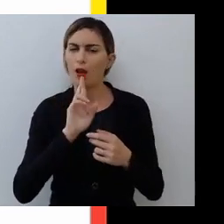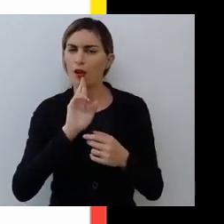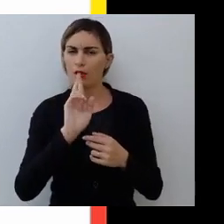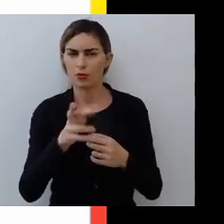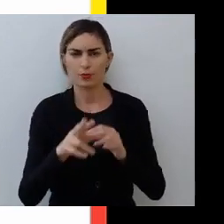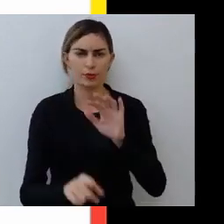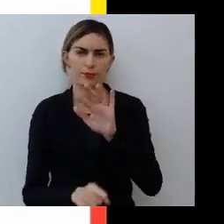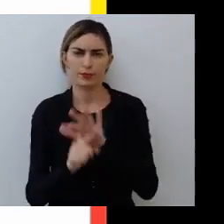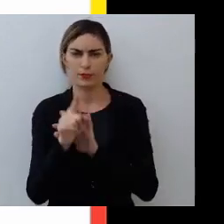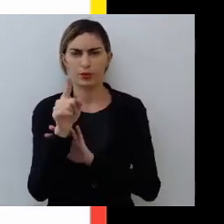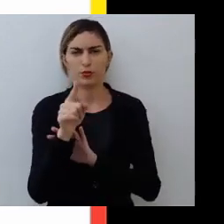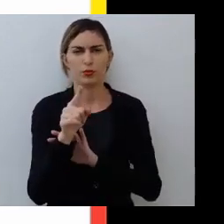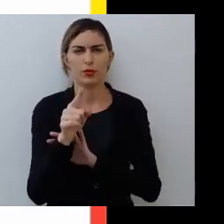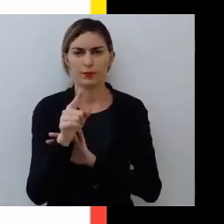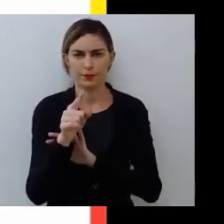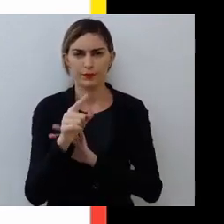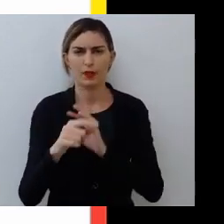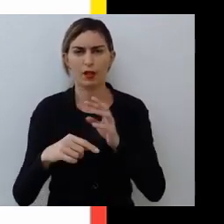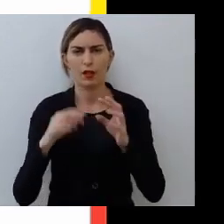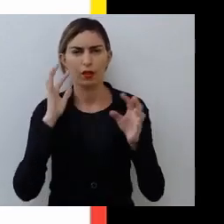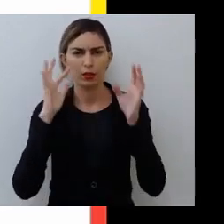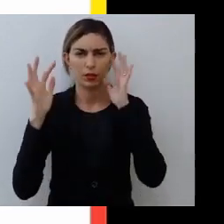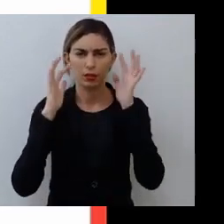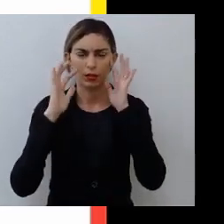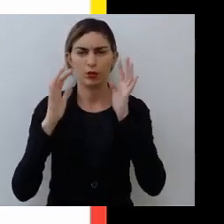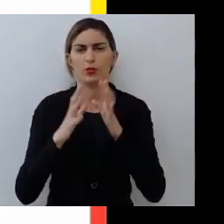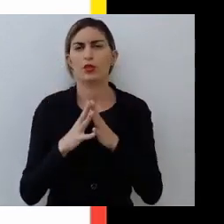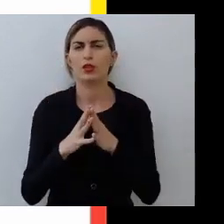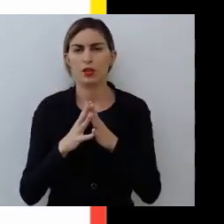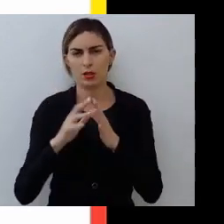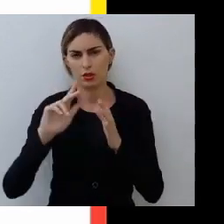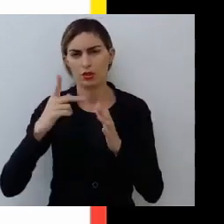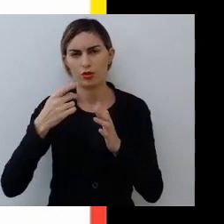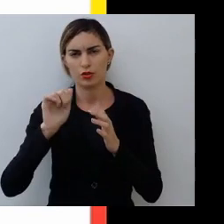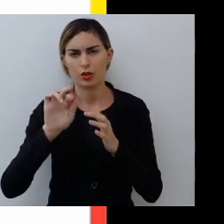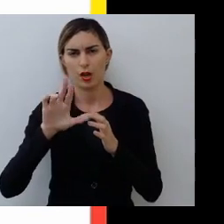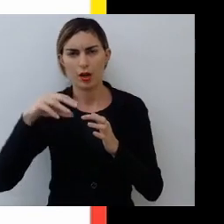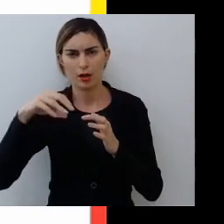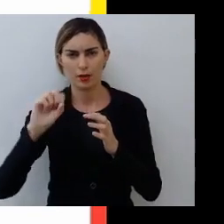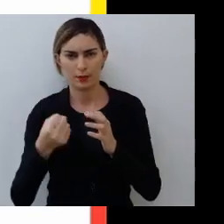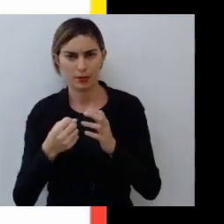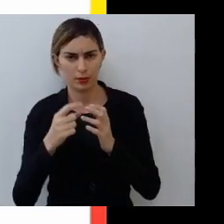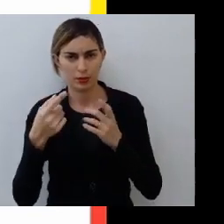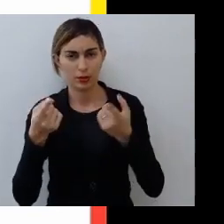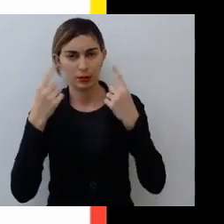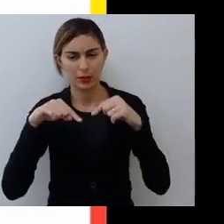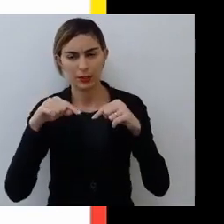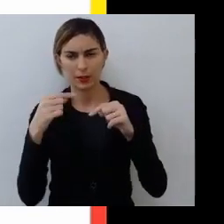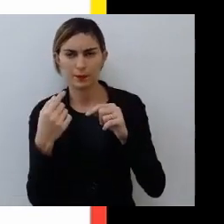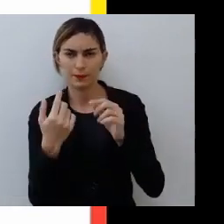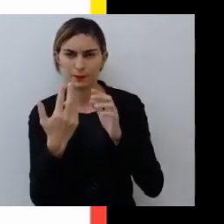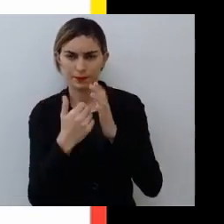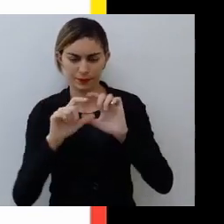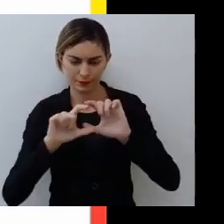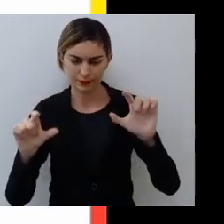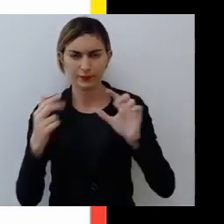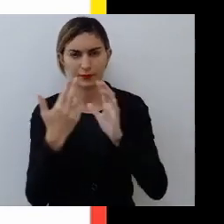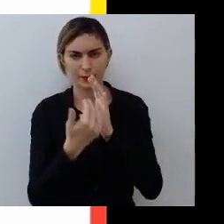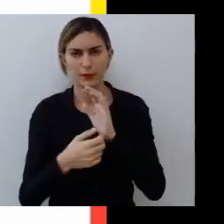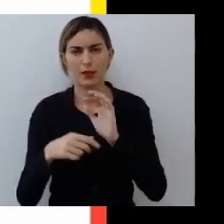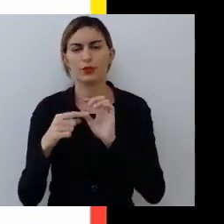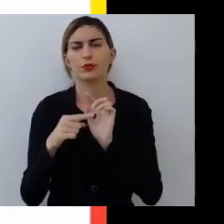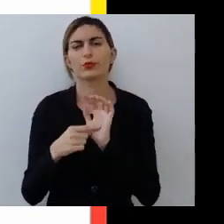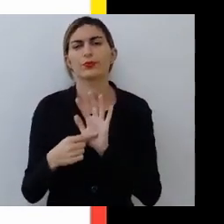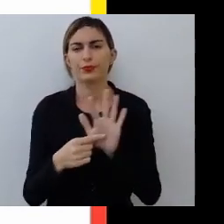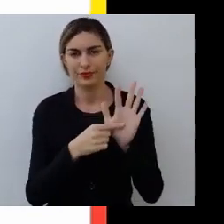Responda esta questão com base nas teorias de Charles Darwin e na charge abaixo. Você conhece essa imagem, não